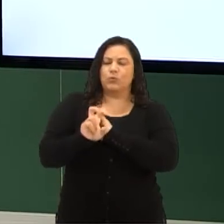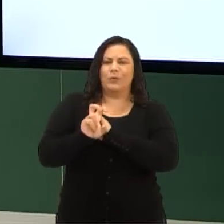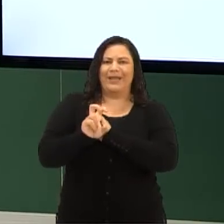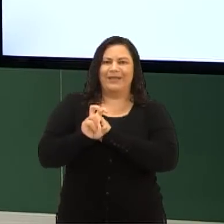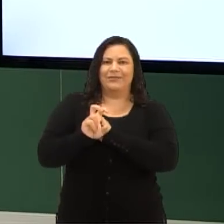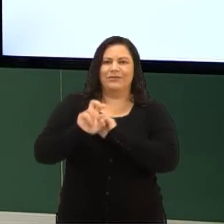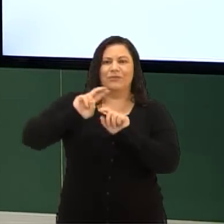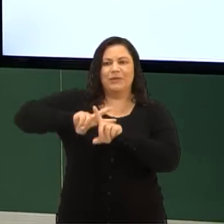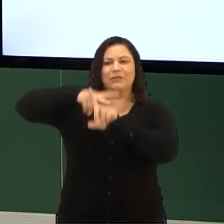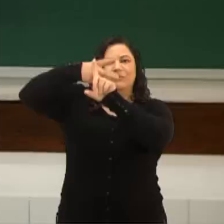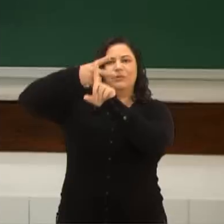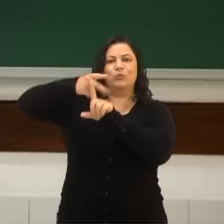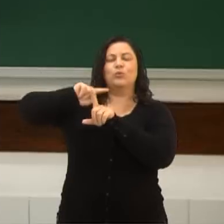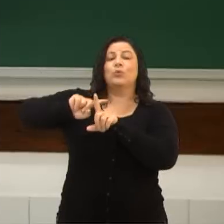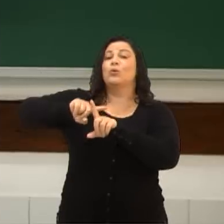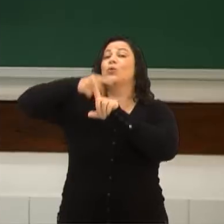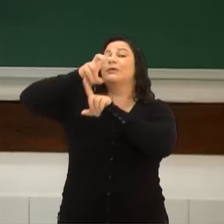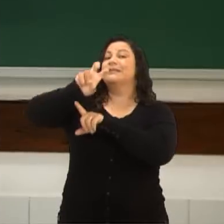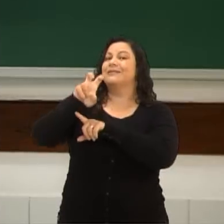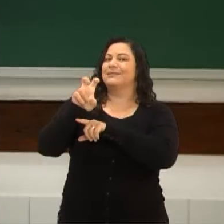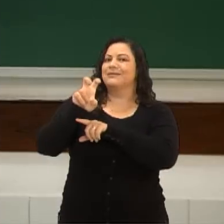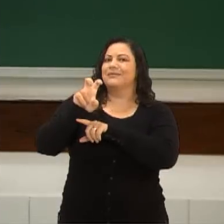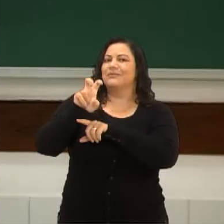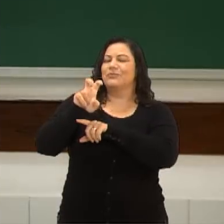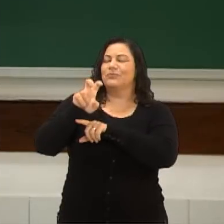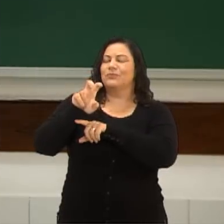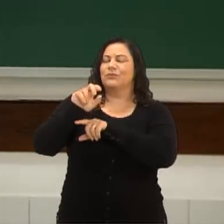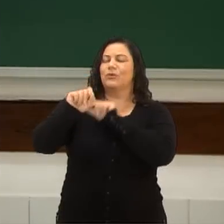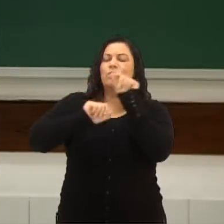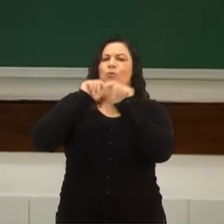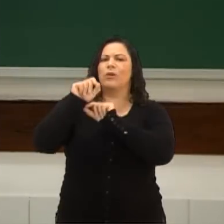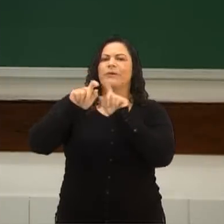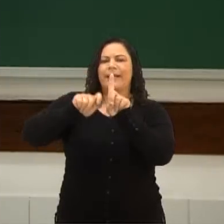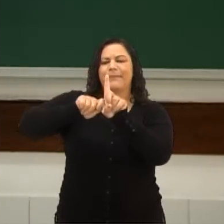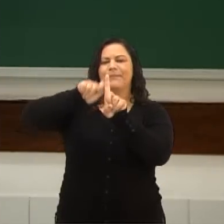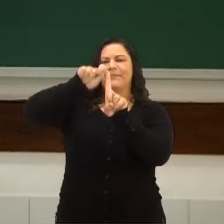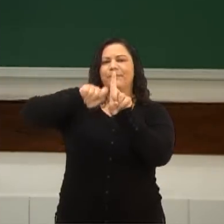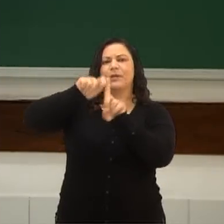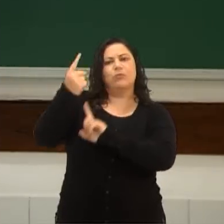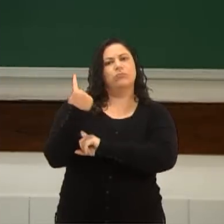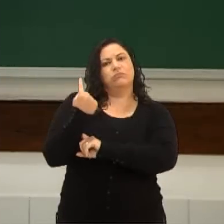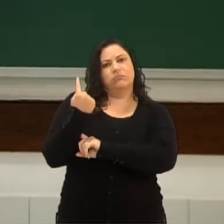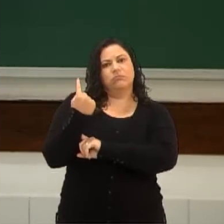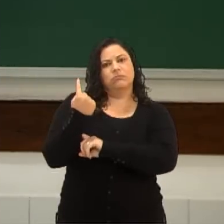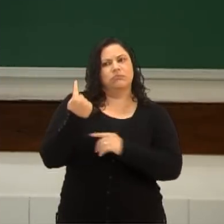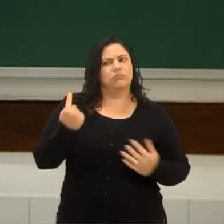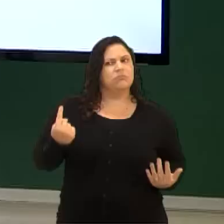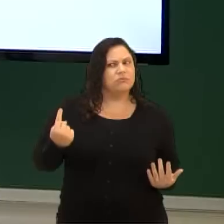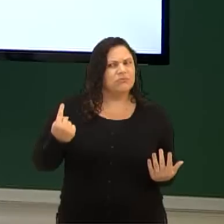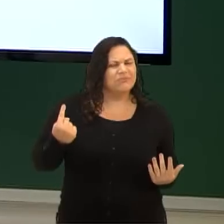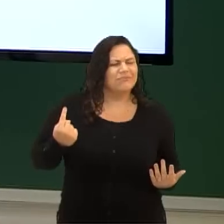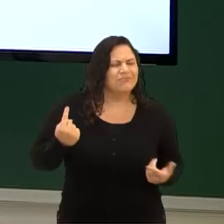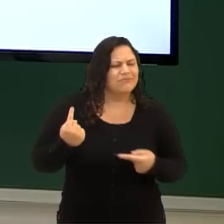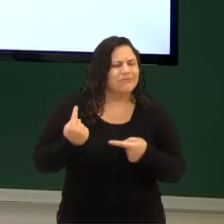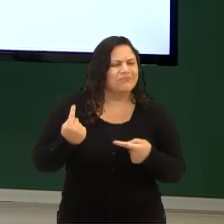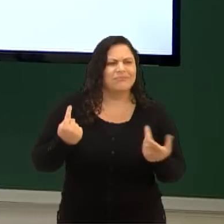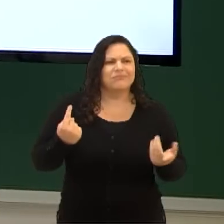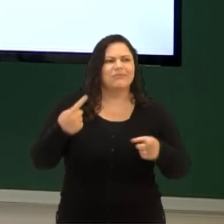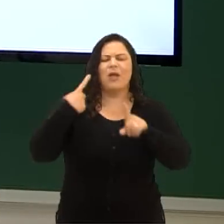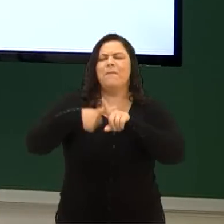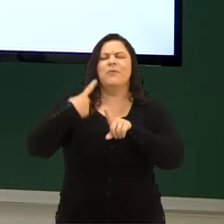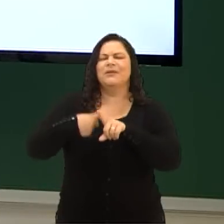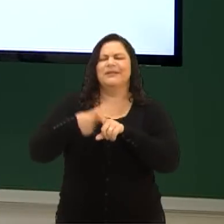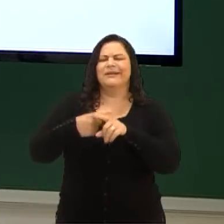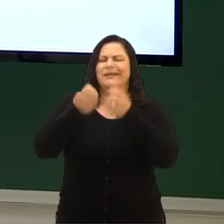temperatura do dia? A temperatura do dia é 1, né, pessoal? Professor, por que você parou para explicar uma continha tão